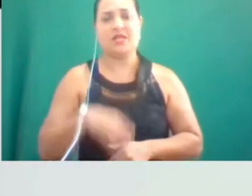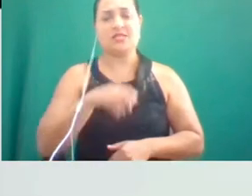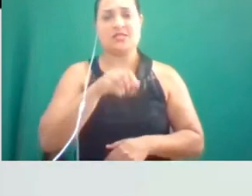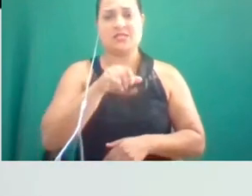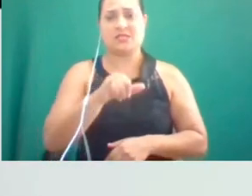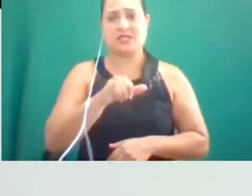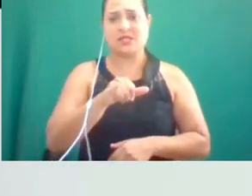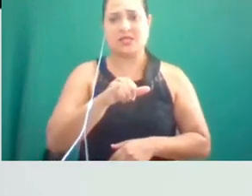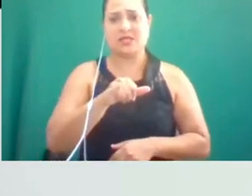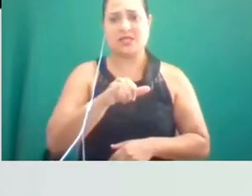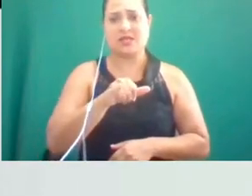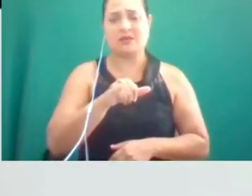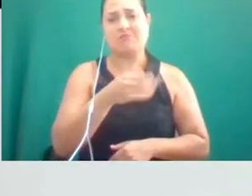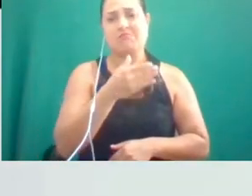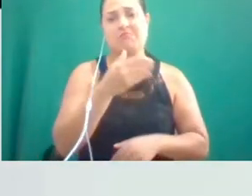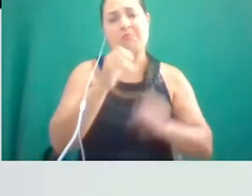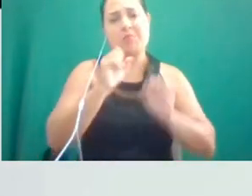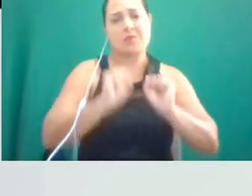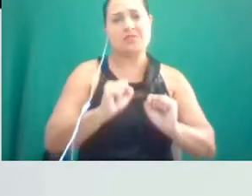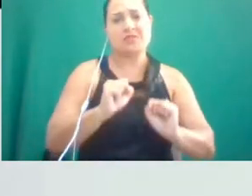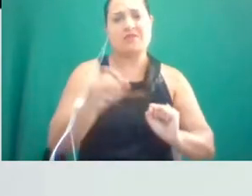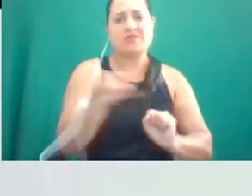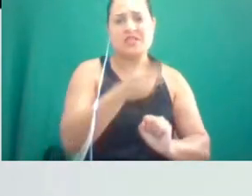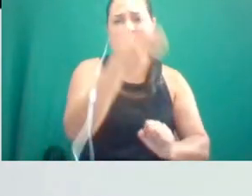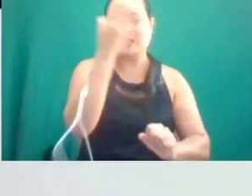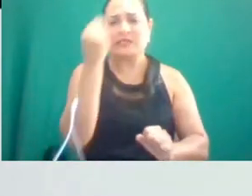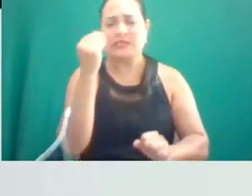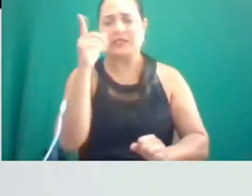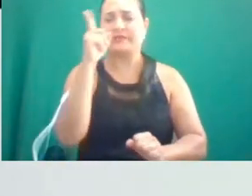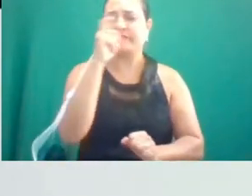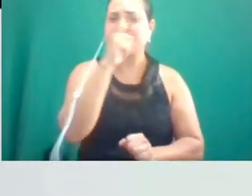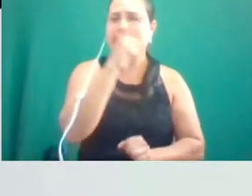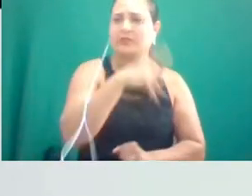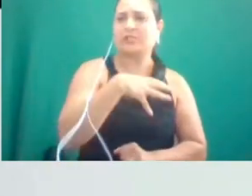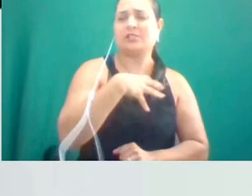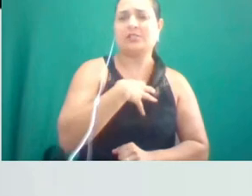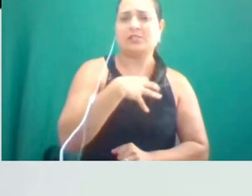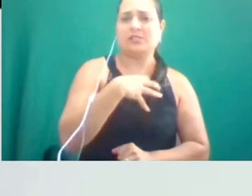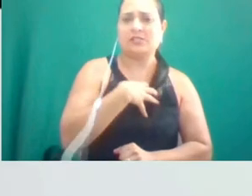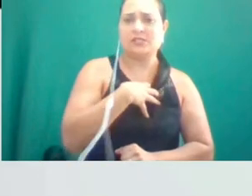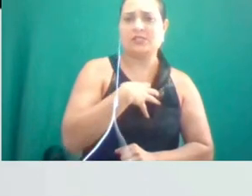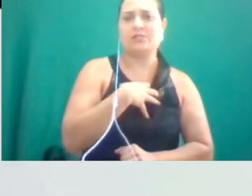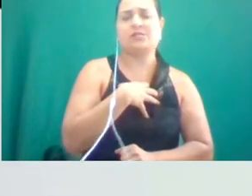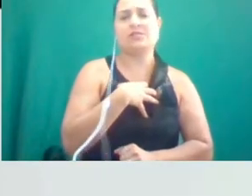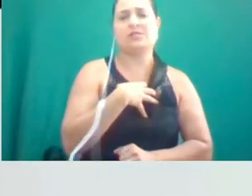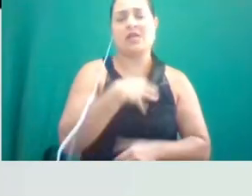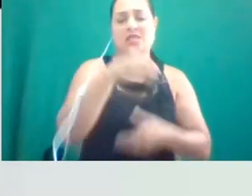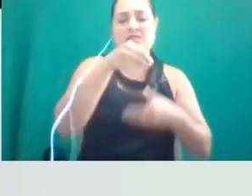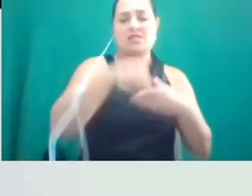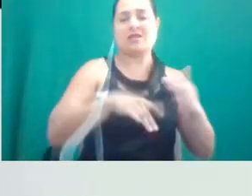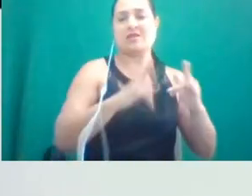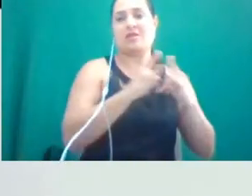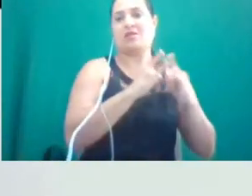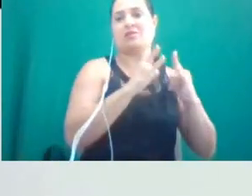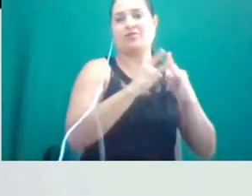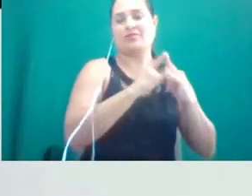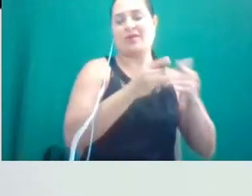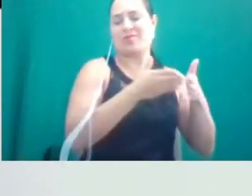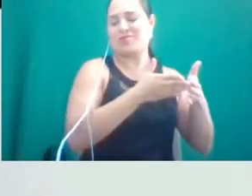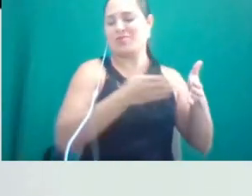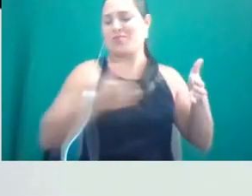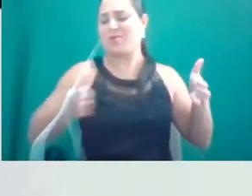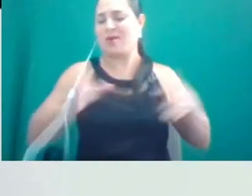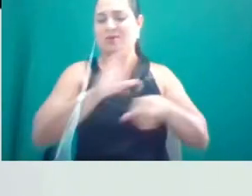crescessem, porque nós levamos dentro de cada um de nós um pedacinho daquelas pessoas que passaram pela nossa